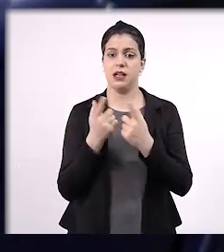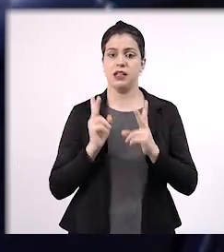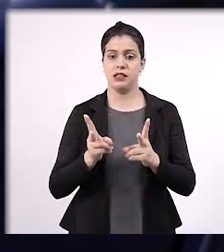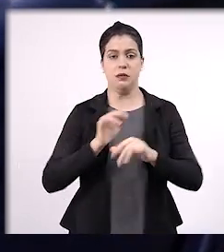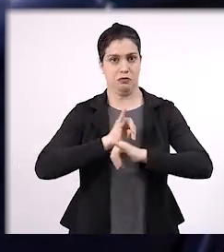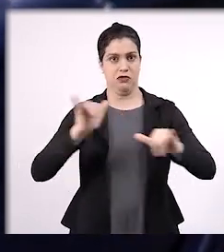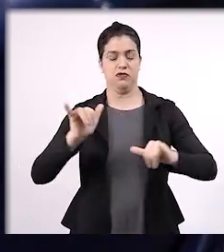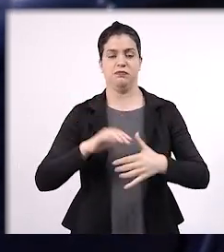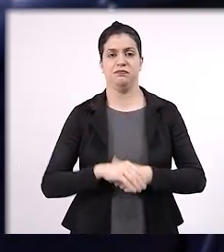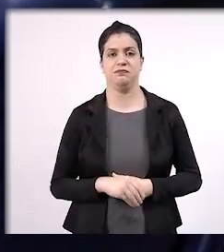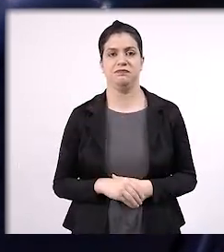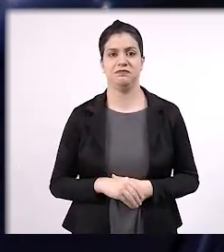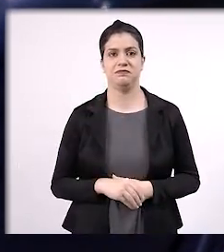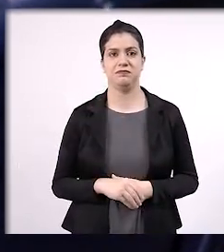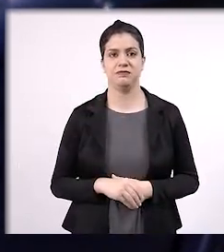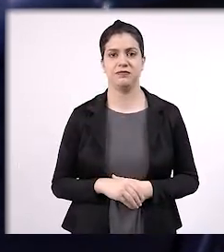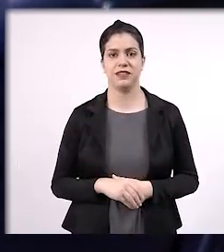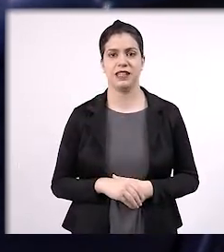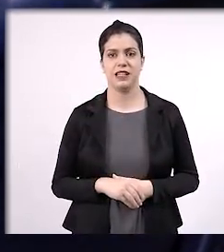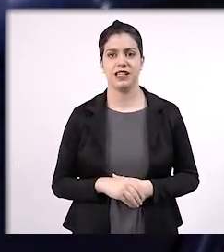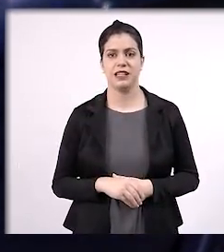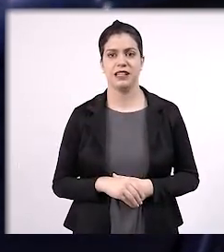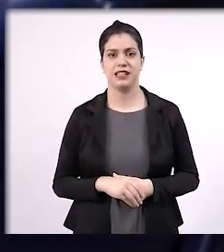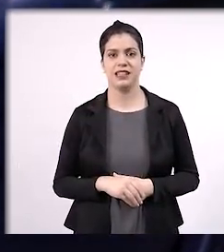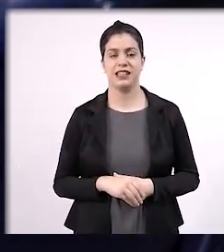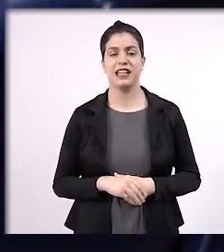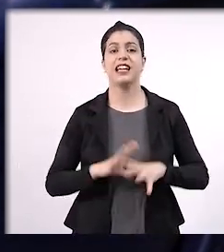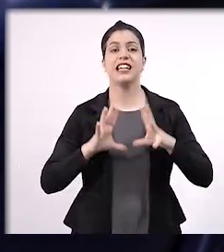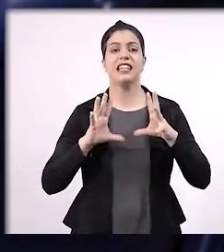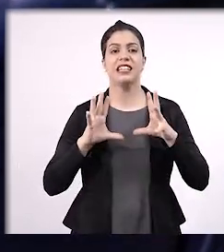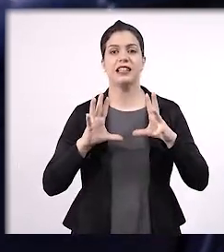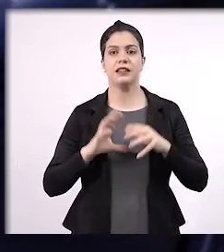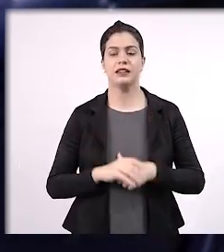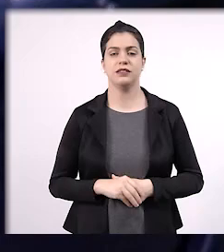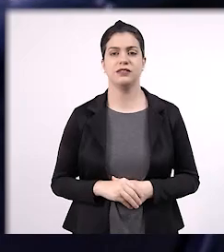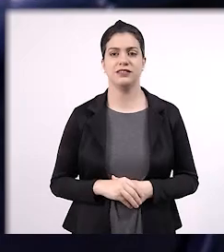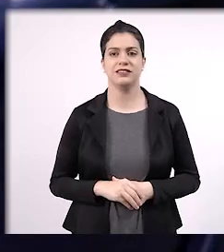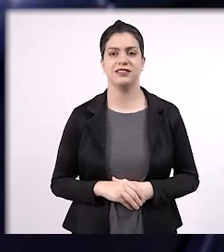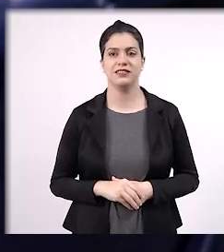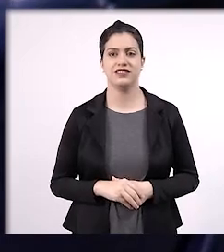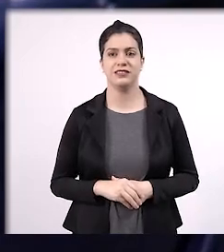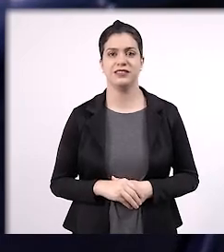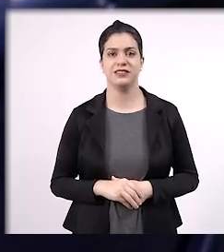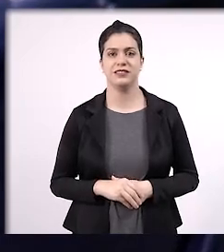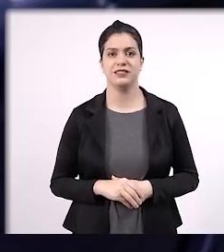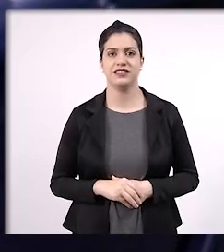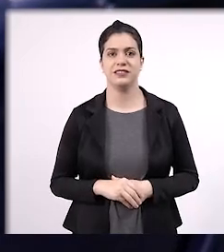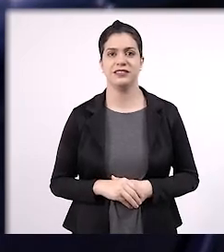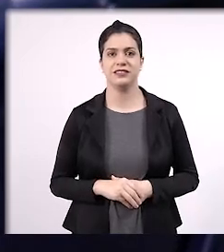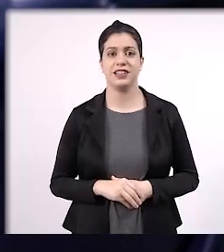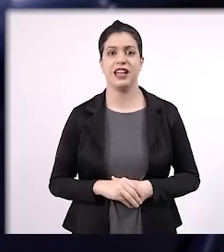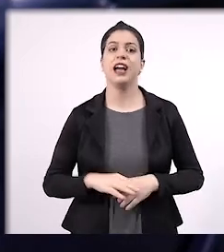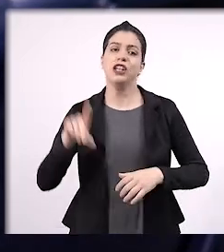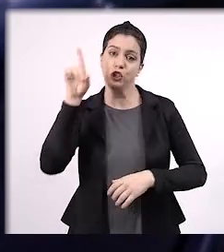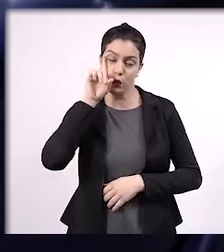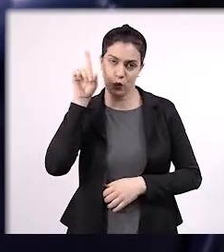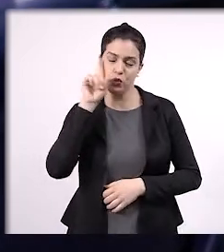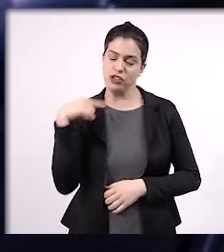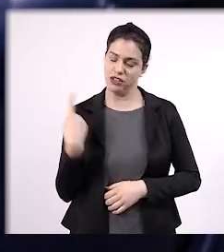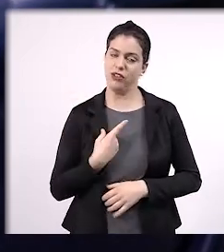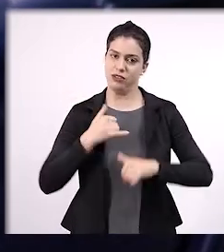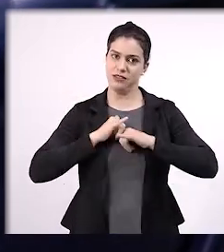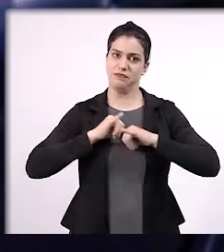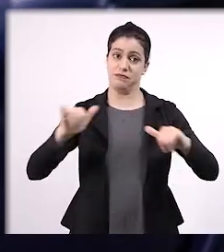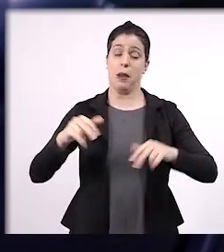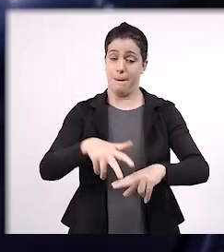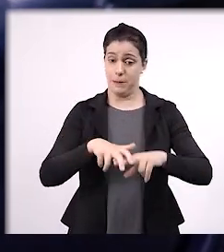do país, mas isso graças à prevenção que todos temos feito e aqui na TV Assembleia a gente tem alertado para isso todos os dias.